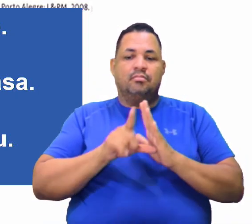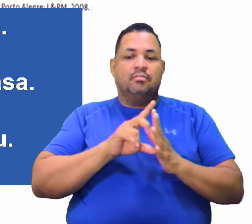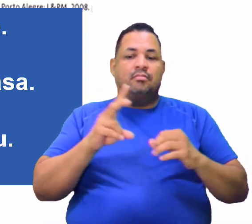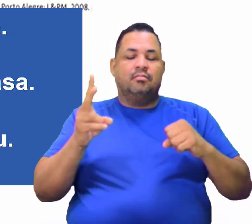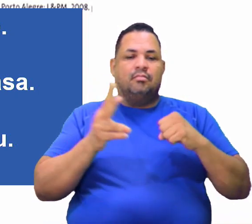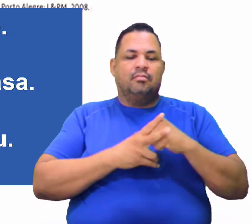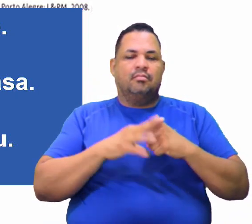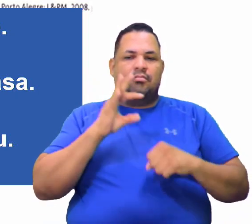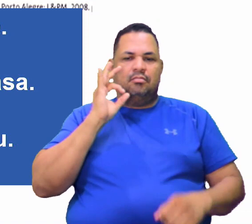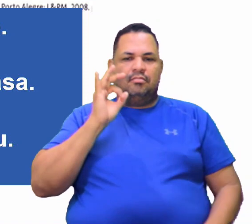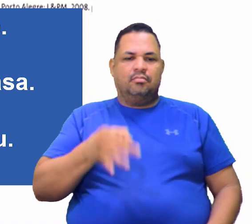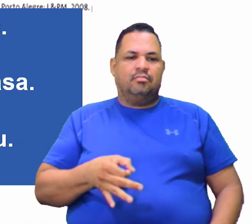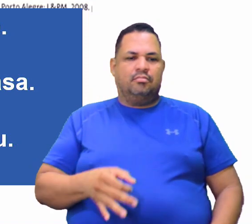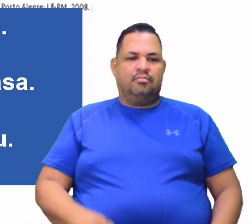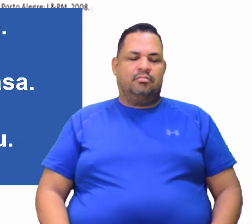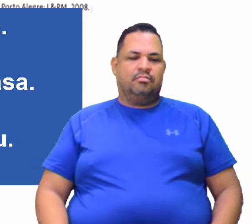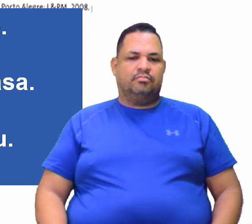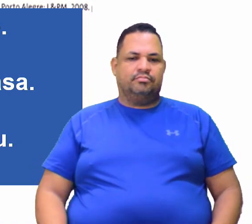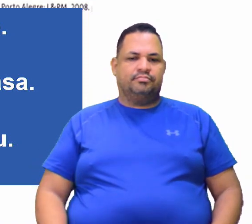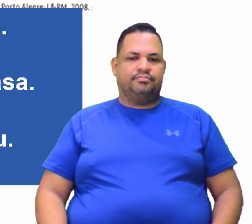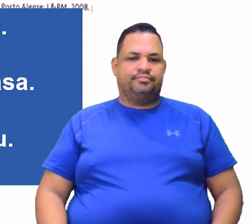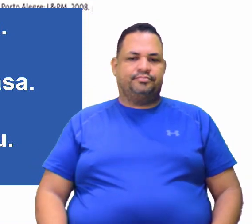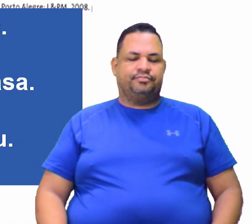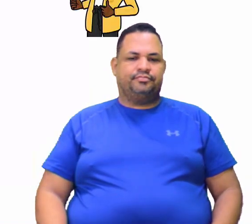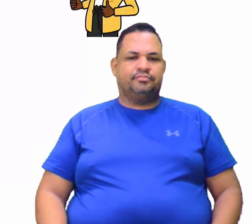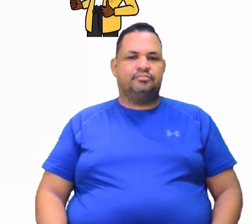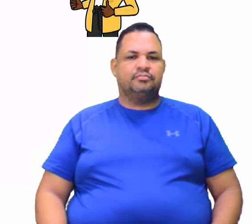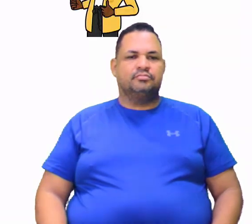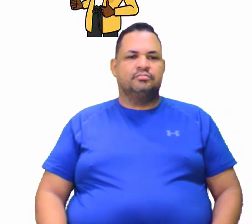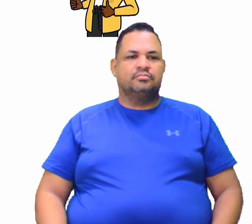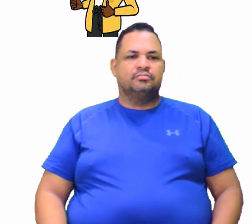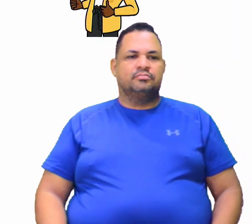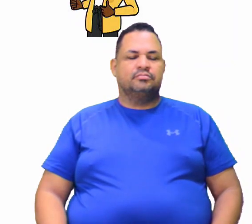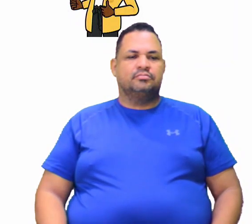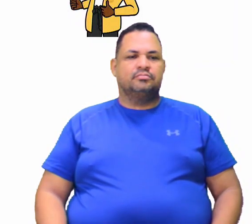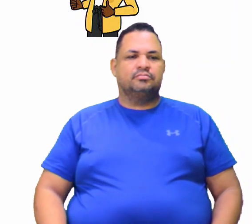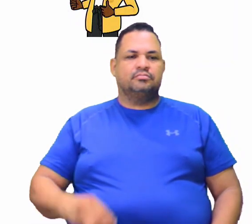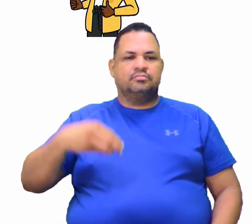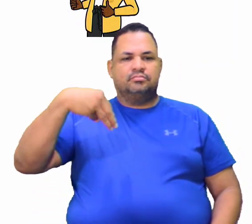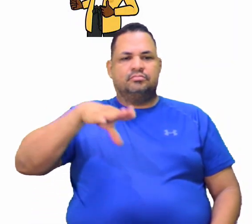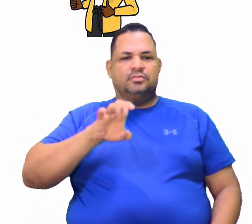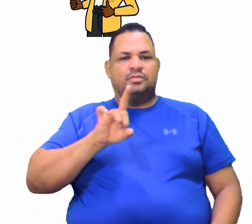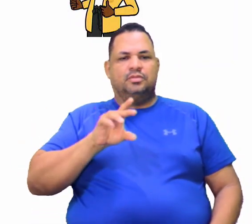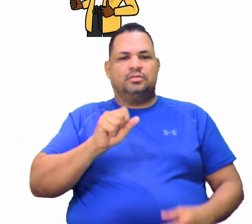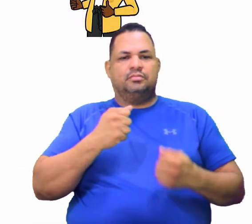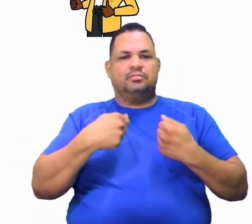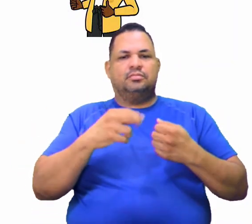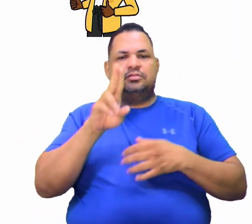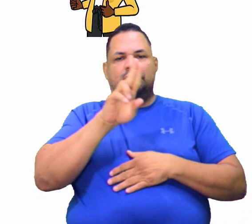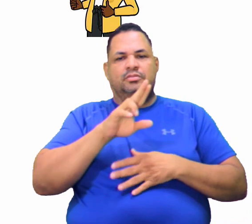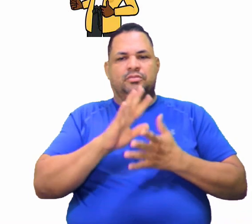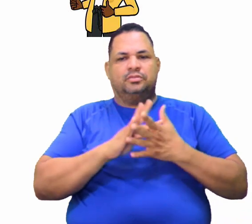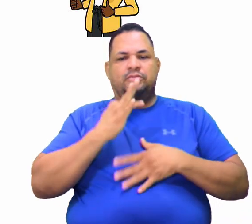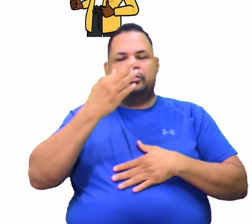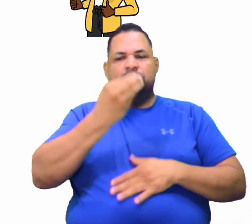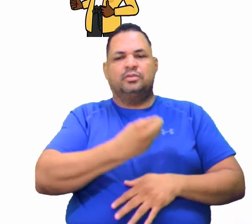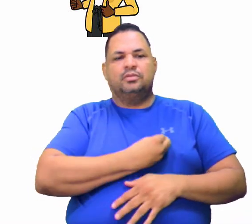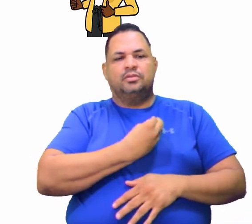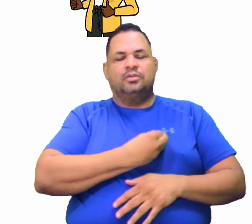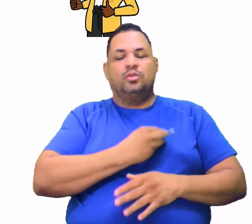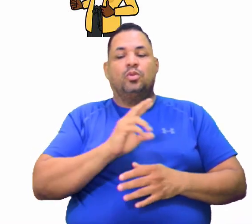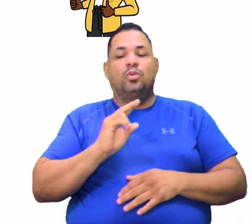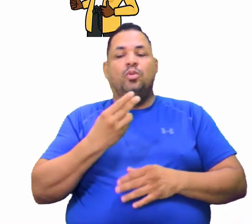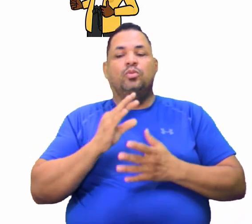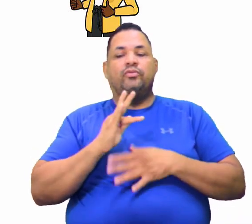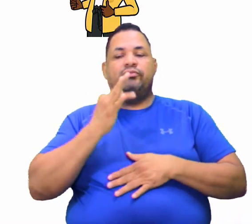verbo. Tá certo? Vamos lá. A mesóclise deve ser usada no futuro do presente ou no